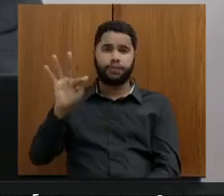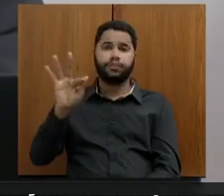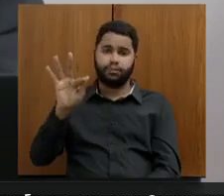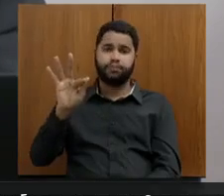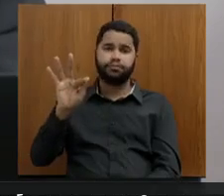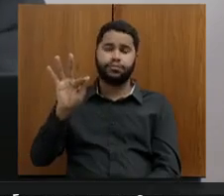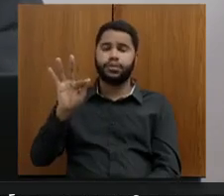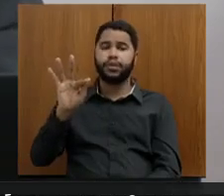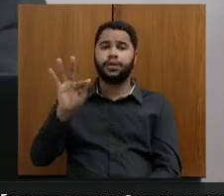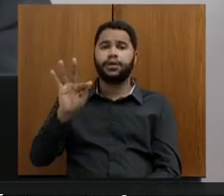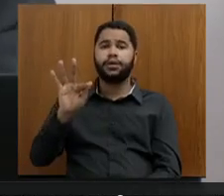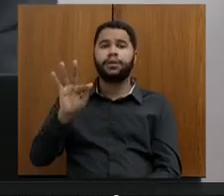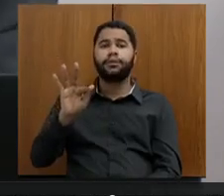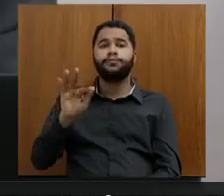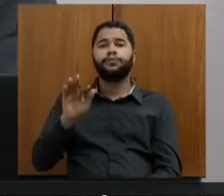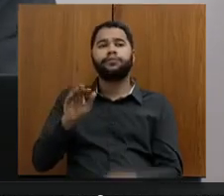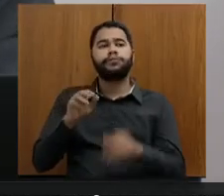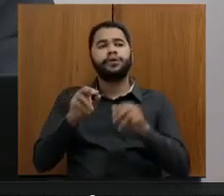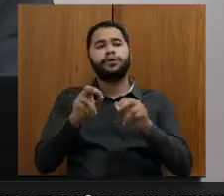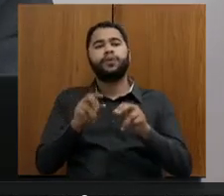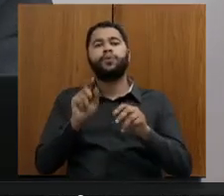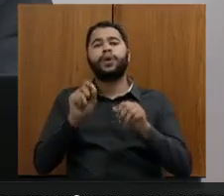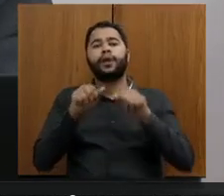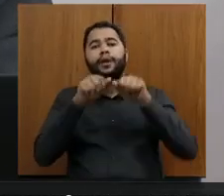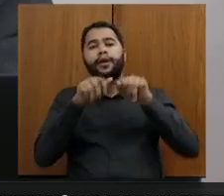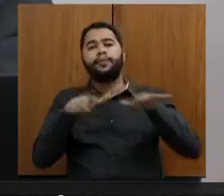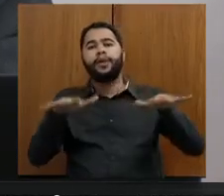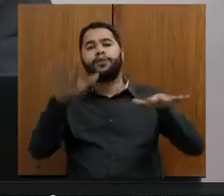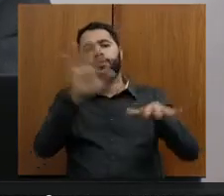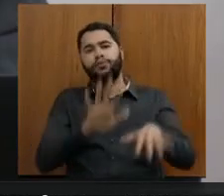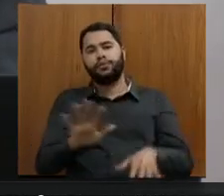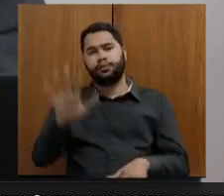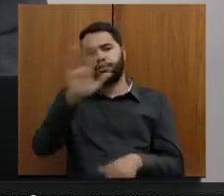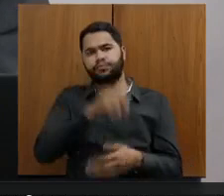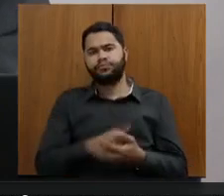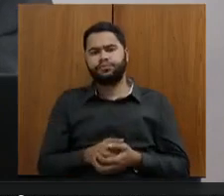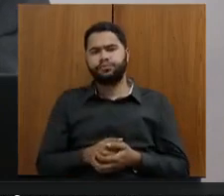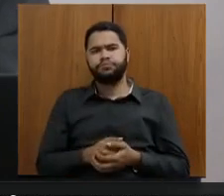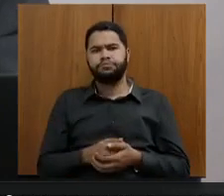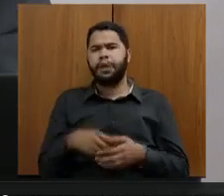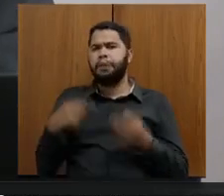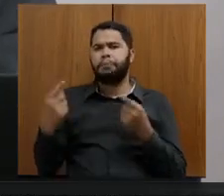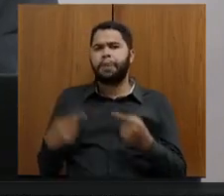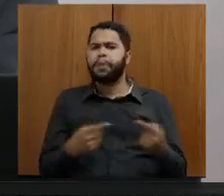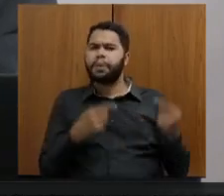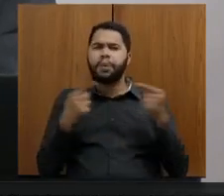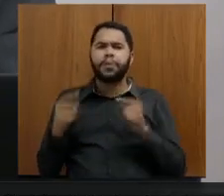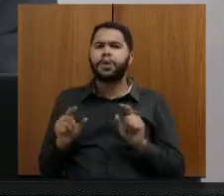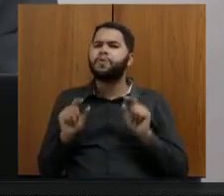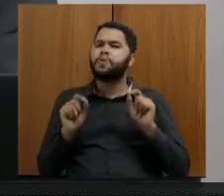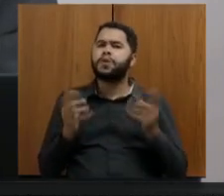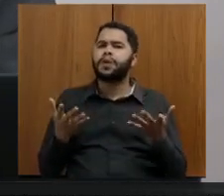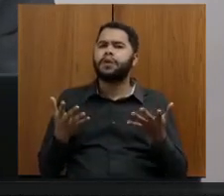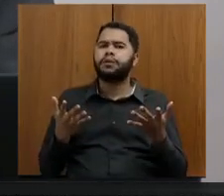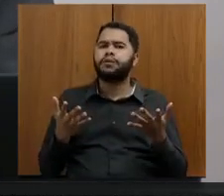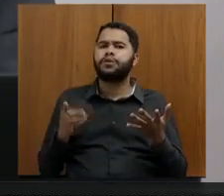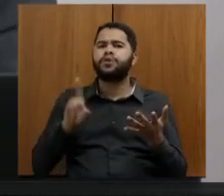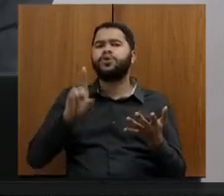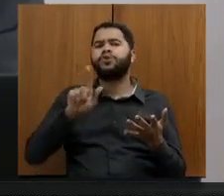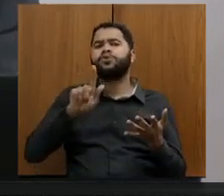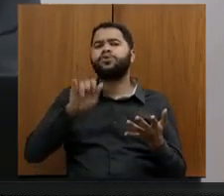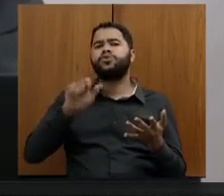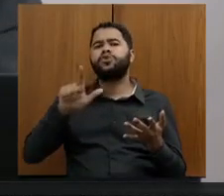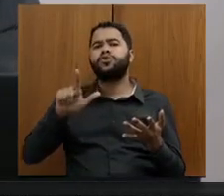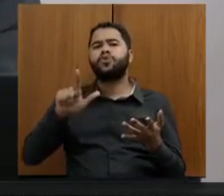Pleno trazendo a repercussão geral da matéria e eu não quero discutir para discutir o que Deputado de o período